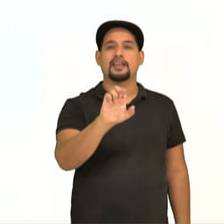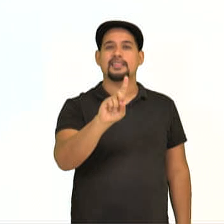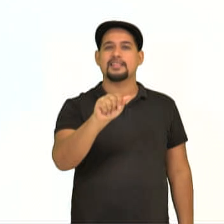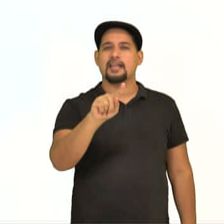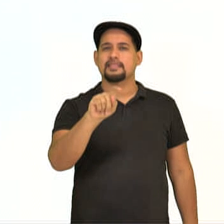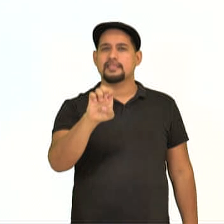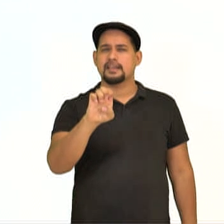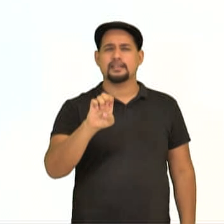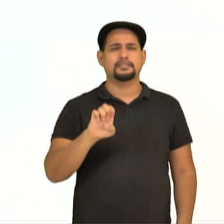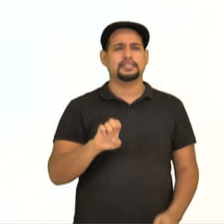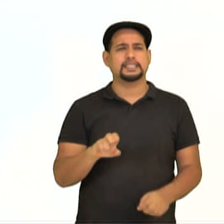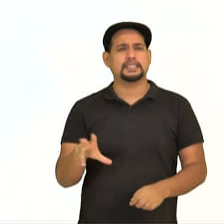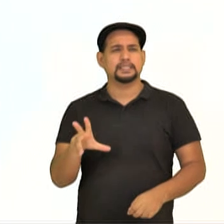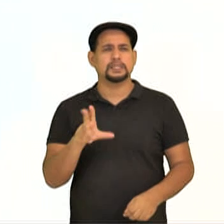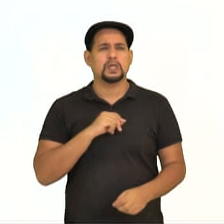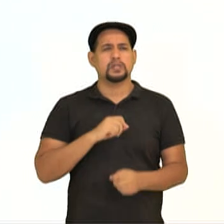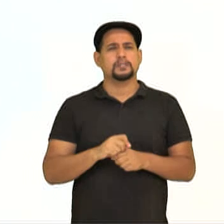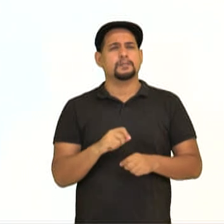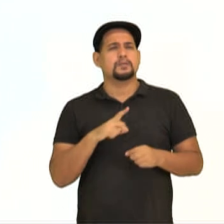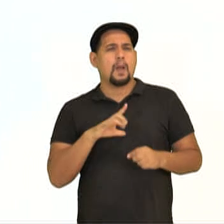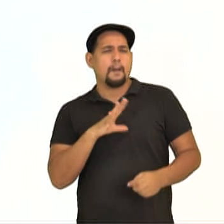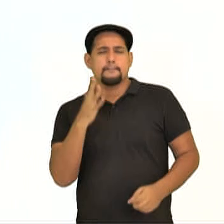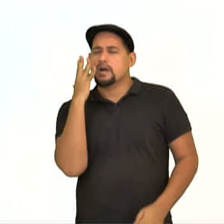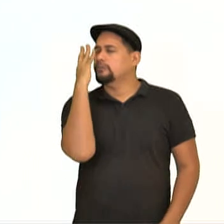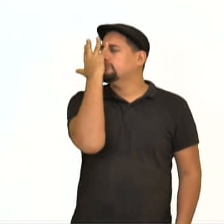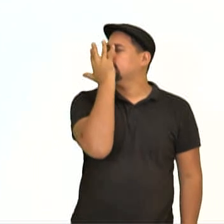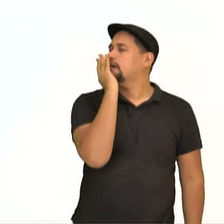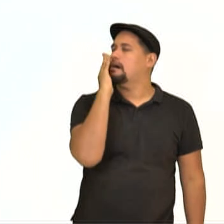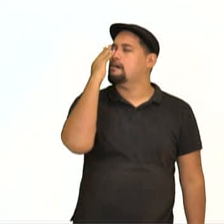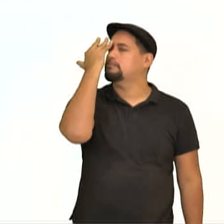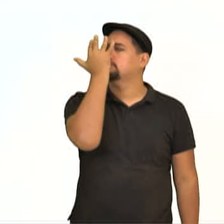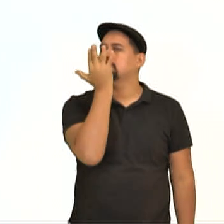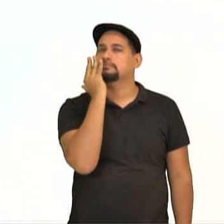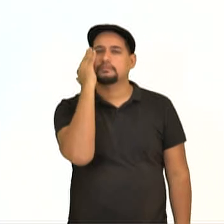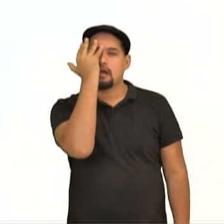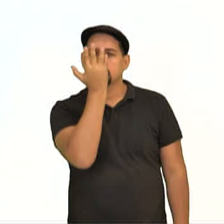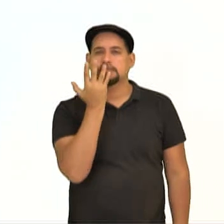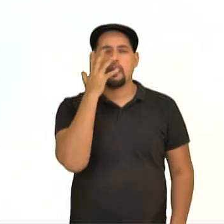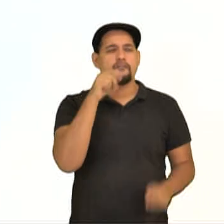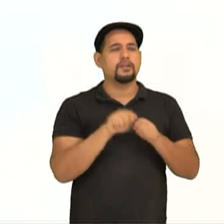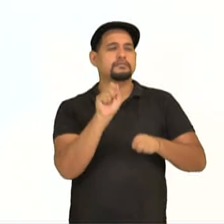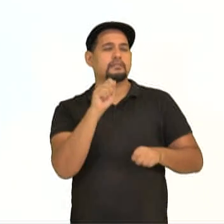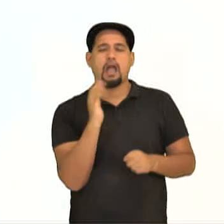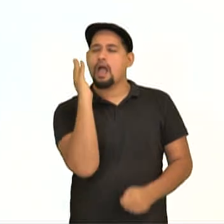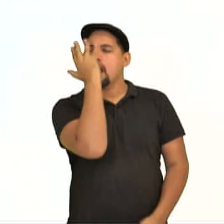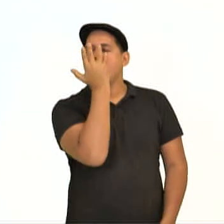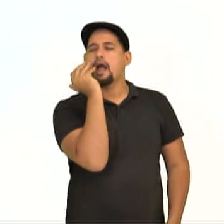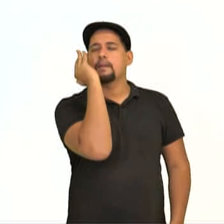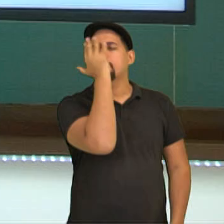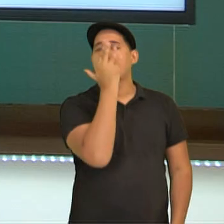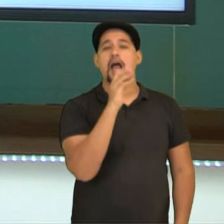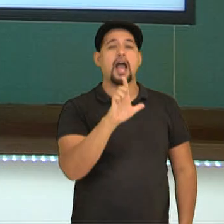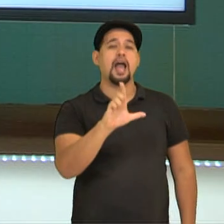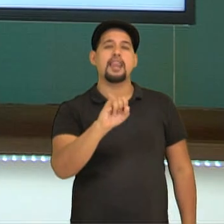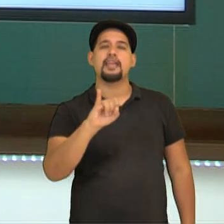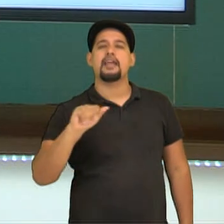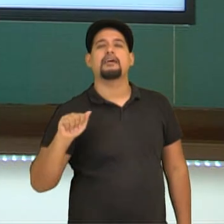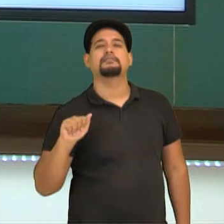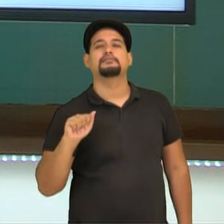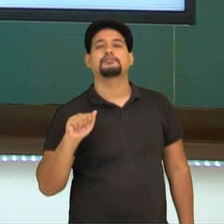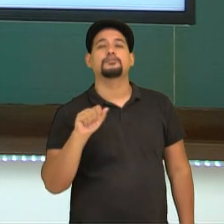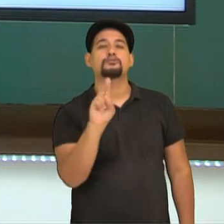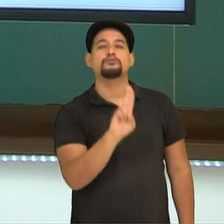paixão. Imagine só mudar a paixão do eu lírico. Mude essa paixão fazendo ele amar Lia,